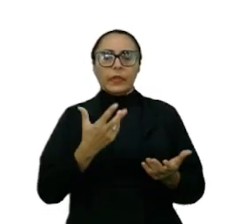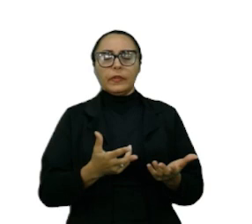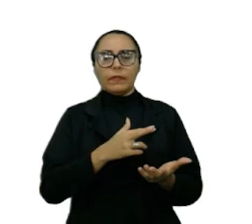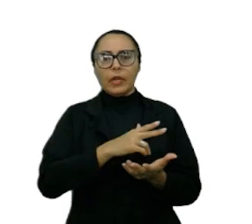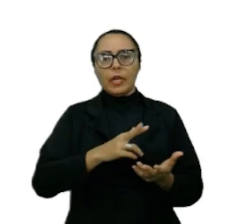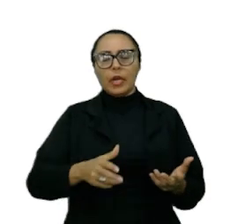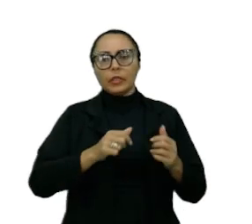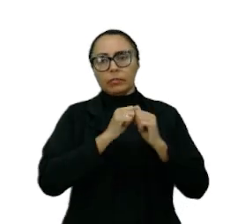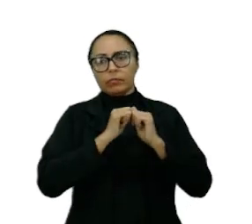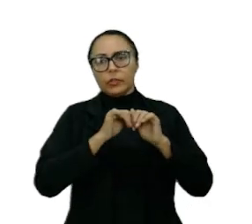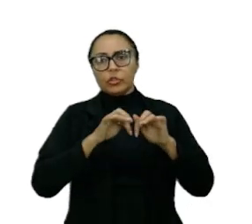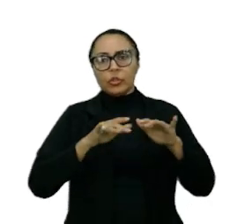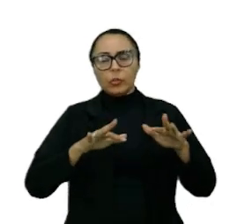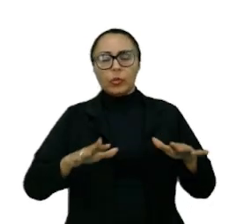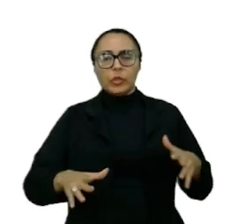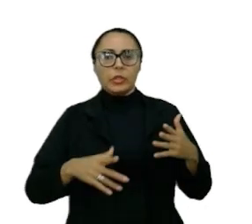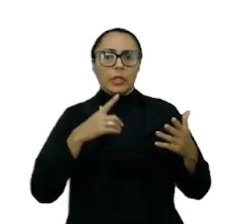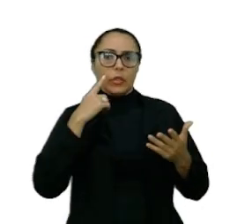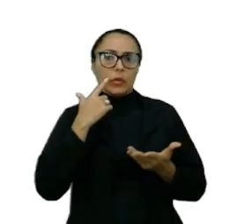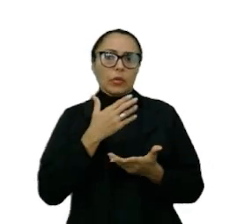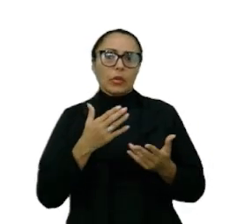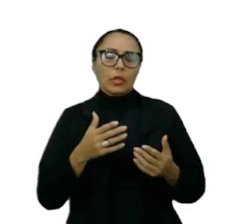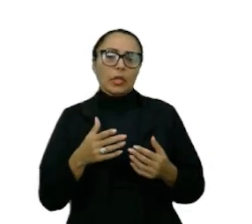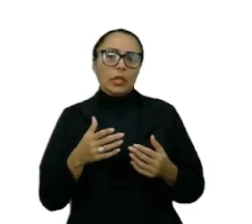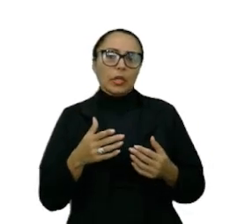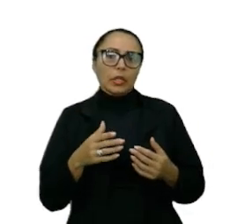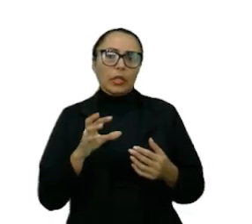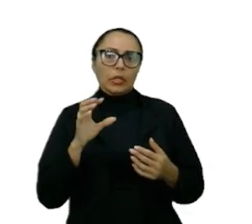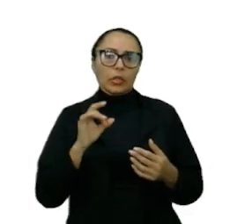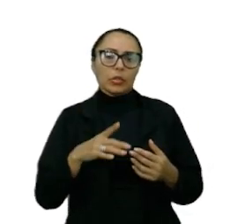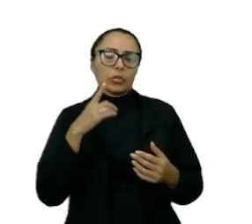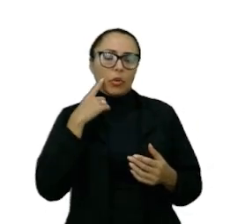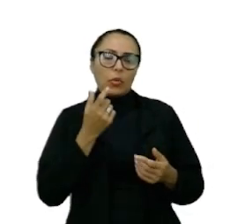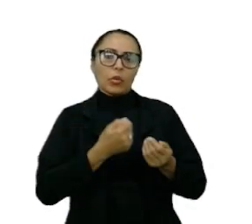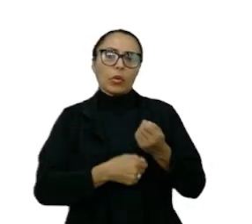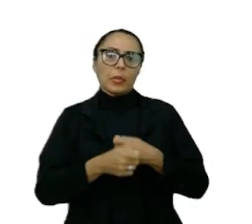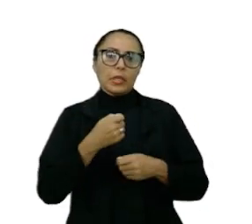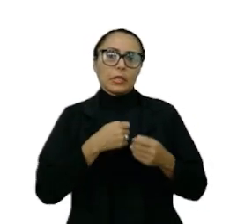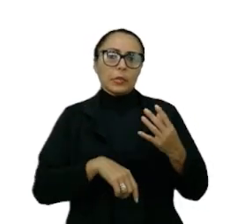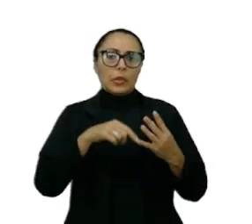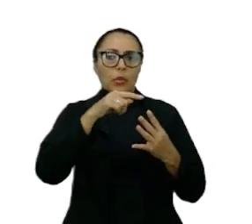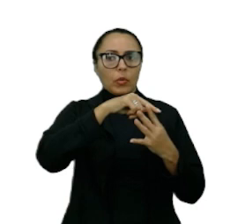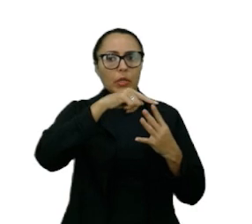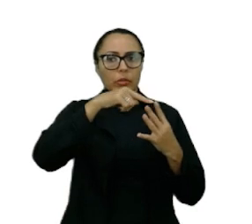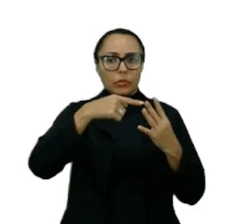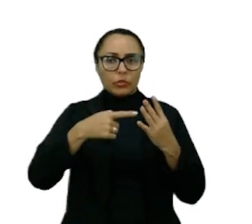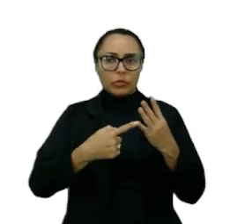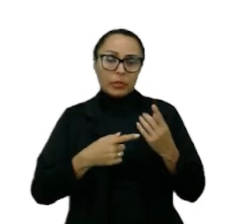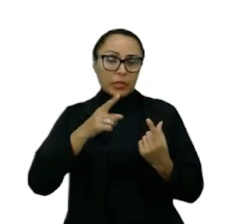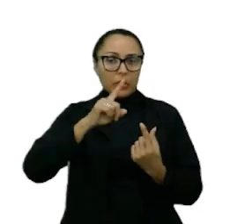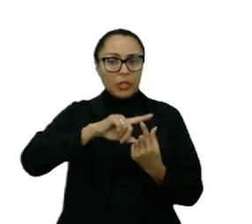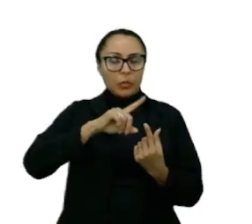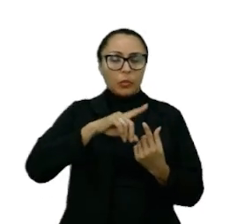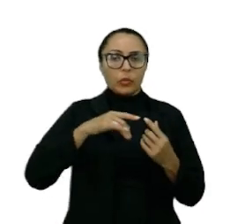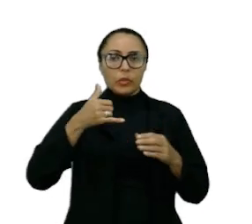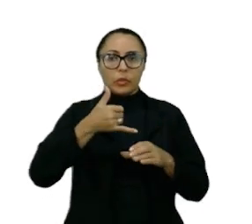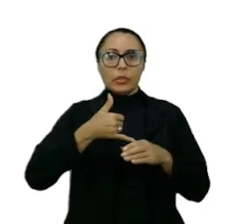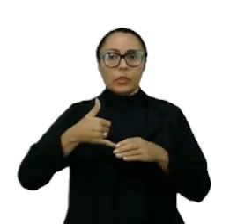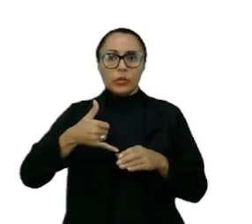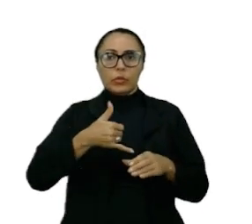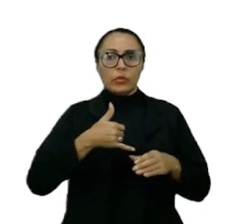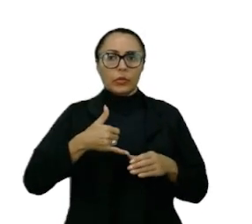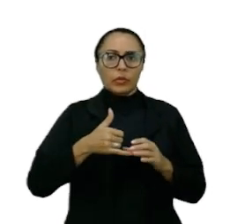fins automotivos, ele só comercializa apenas 4 tipos de óleo diesel. O óleo diesel